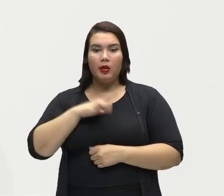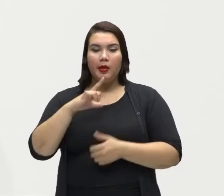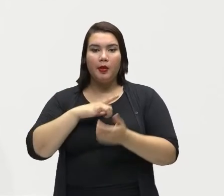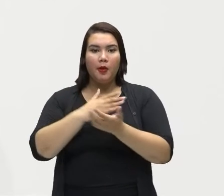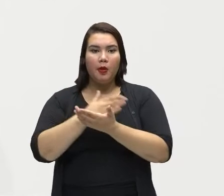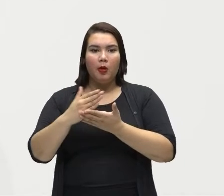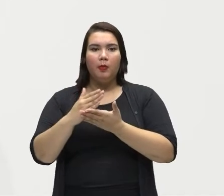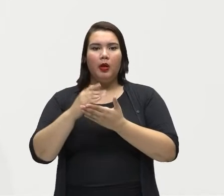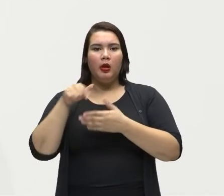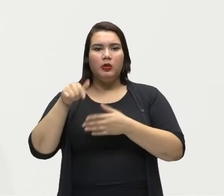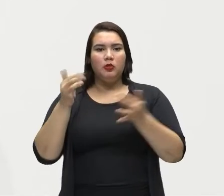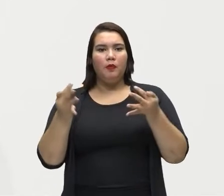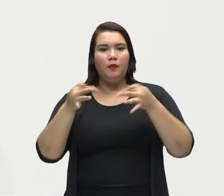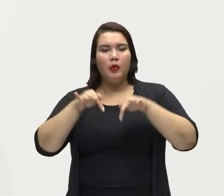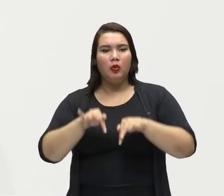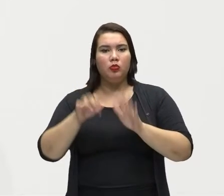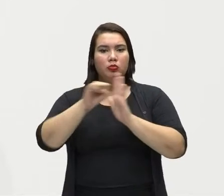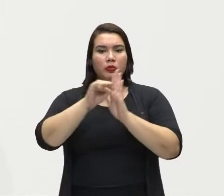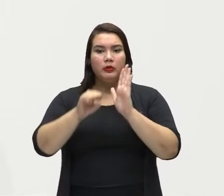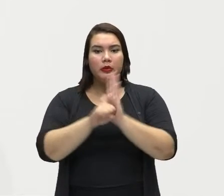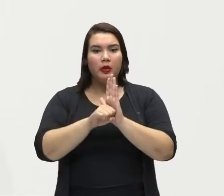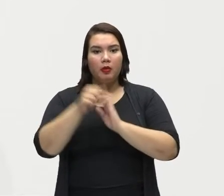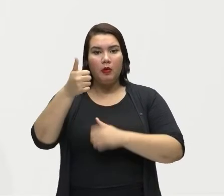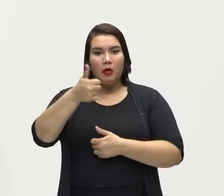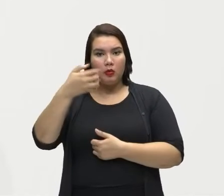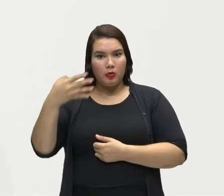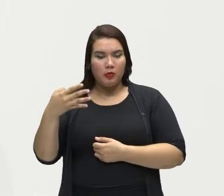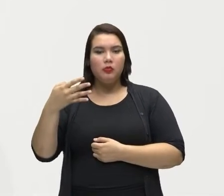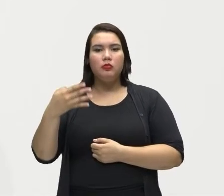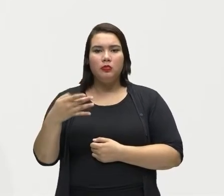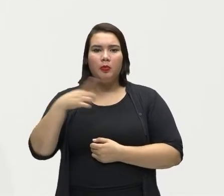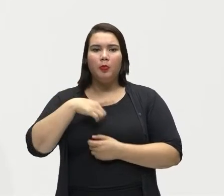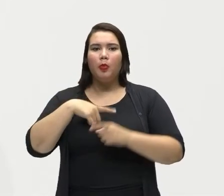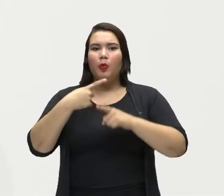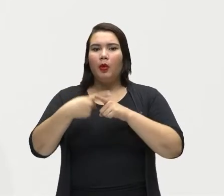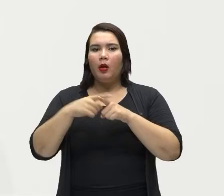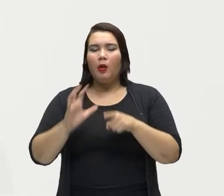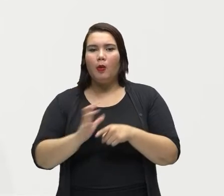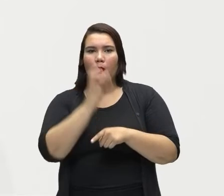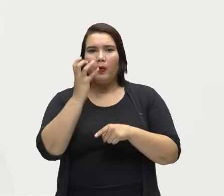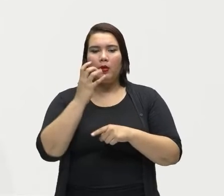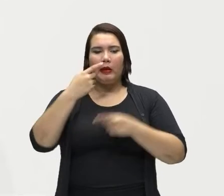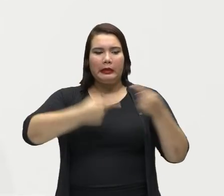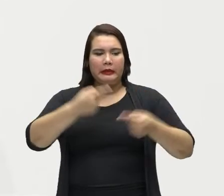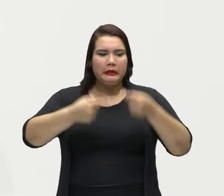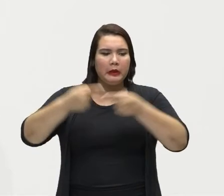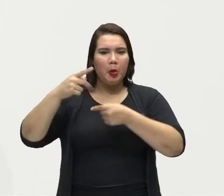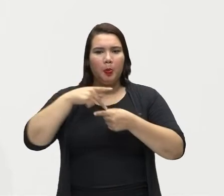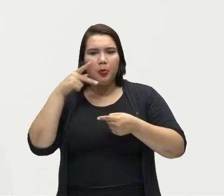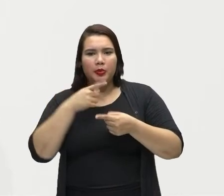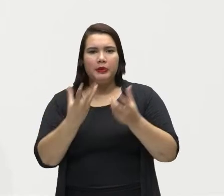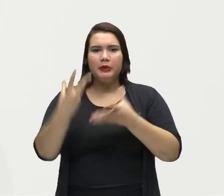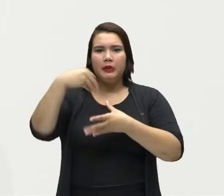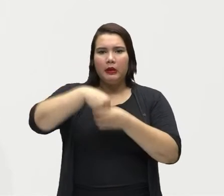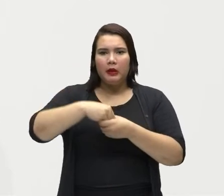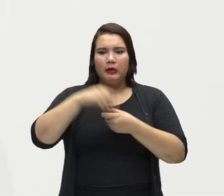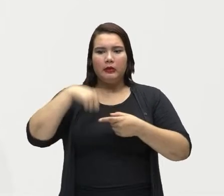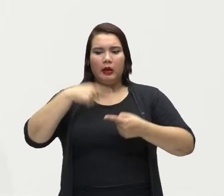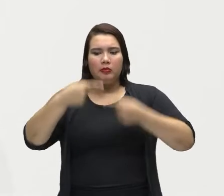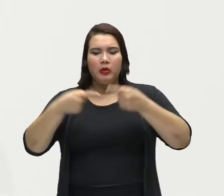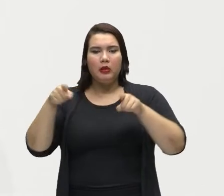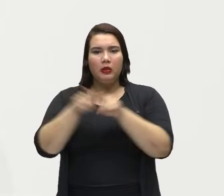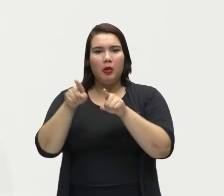decadência a partir do final do século XIV, em função das disputas políticas internas e das invasões